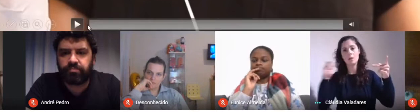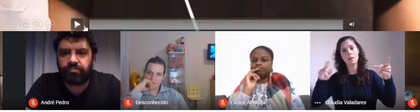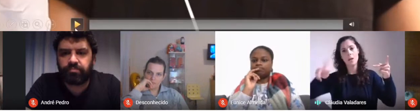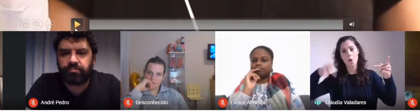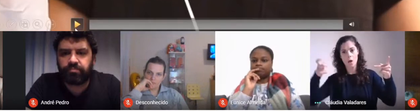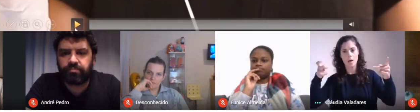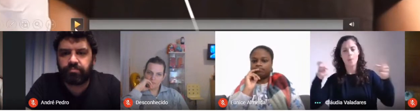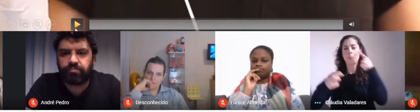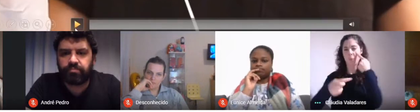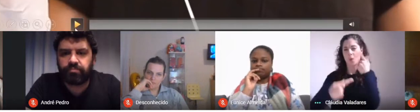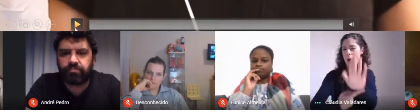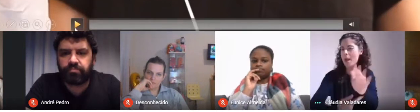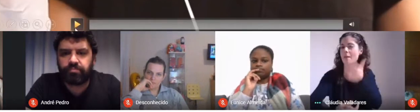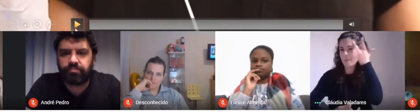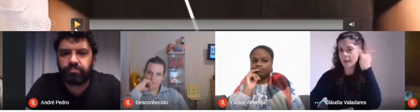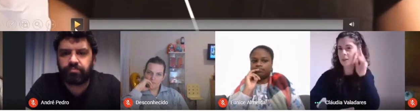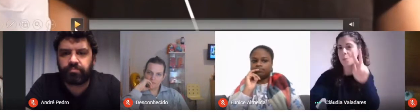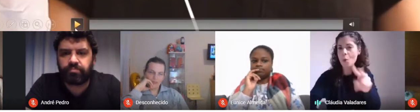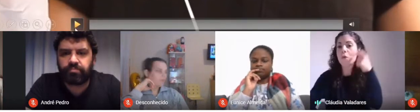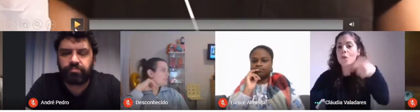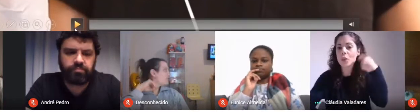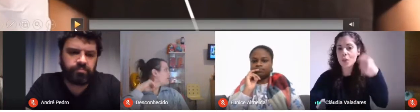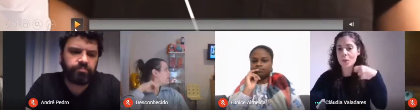mostrar aqui no vídeo.